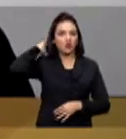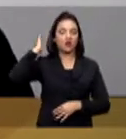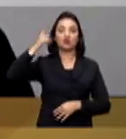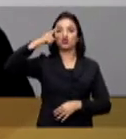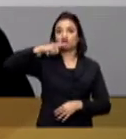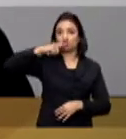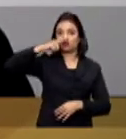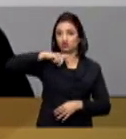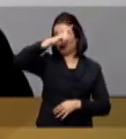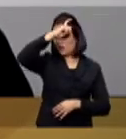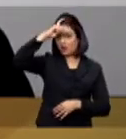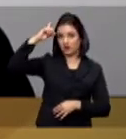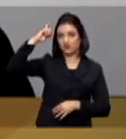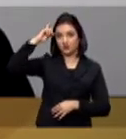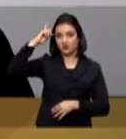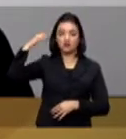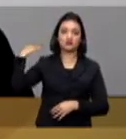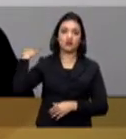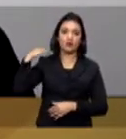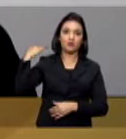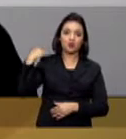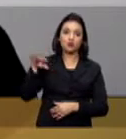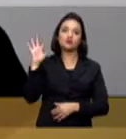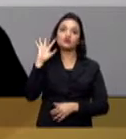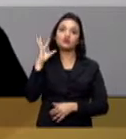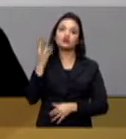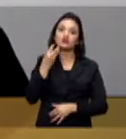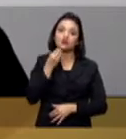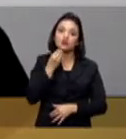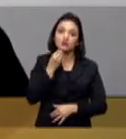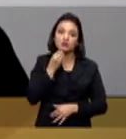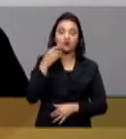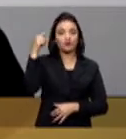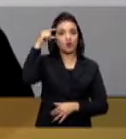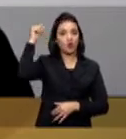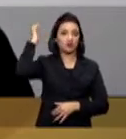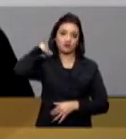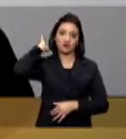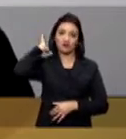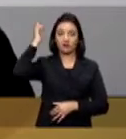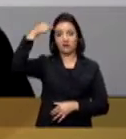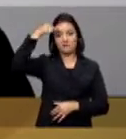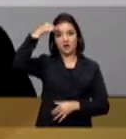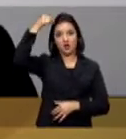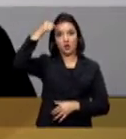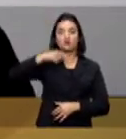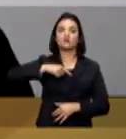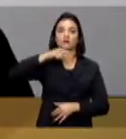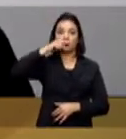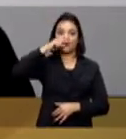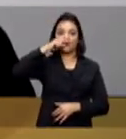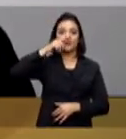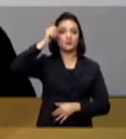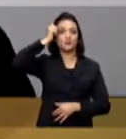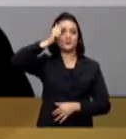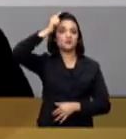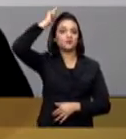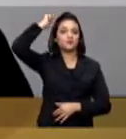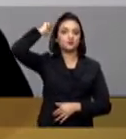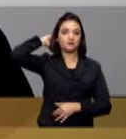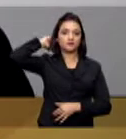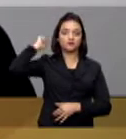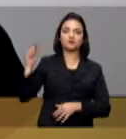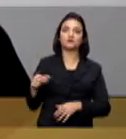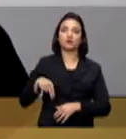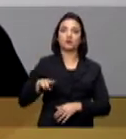Ricardo Lewandowski, Carmen Lúcia, Dias Toffoli, Rosa Weber, Roberto Barroso, Edson Fachin, Alexandre de Moraes e